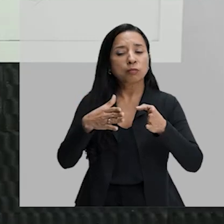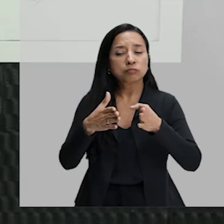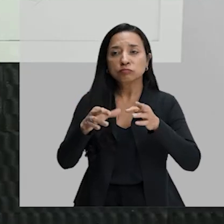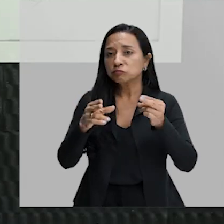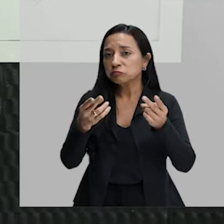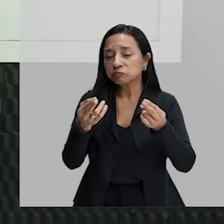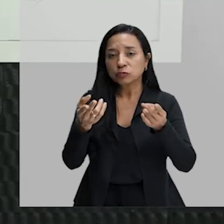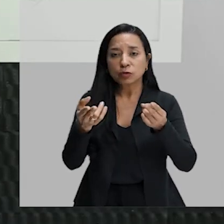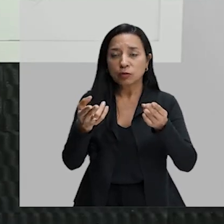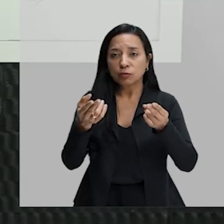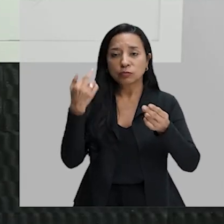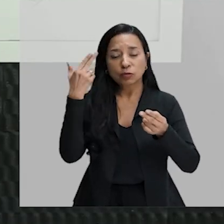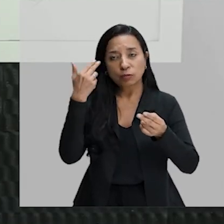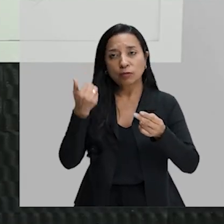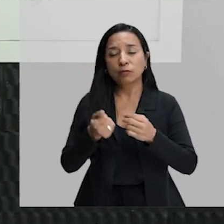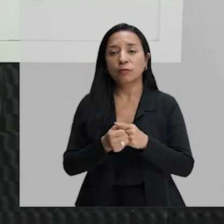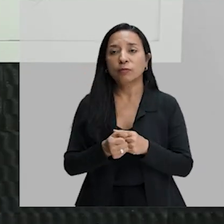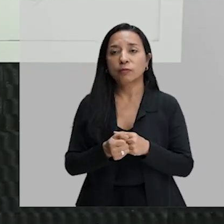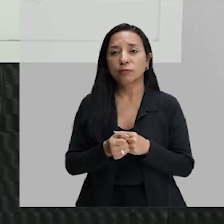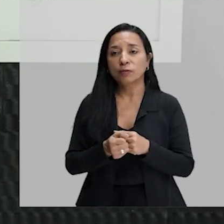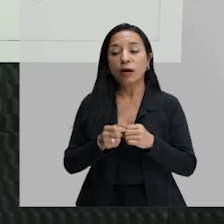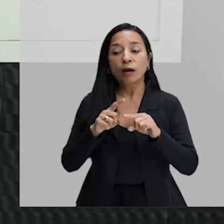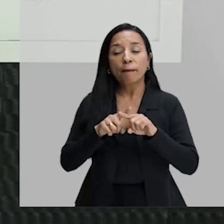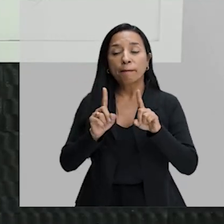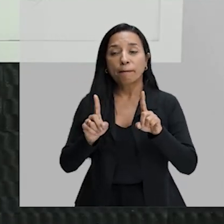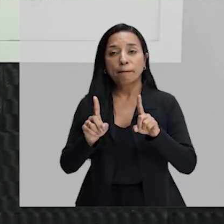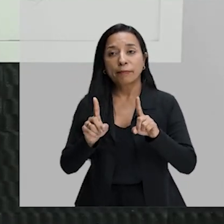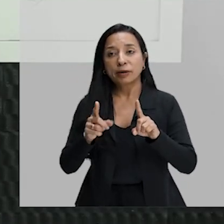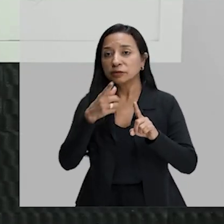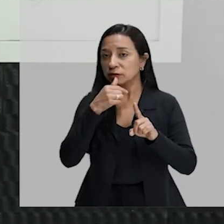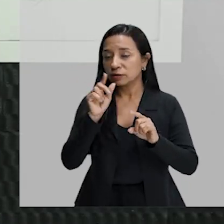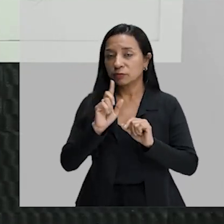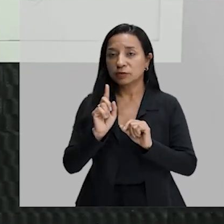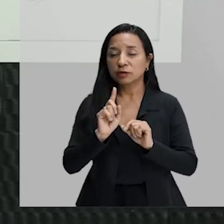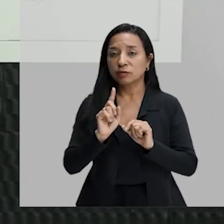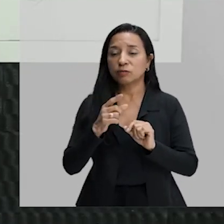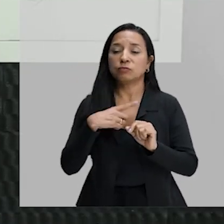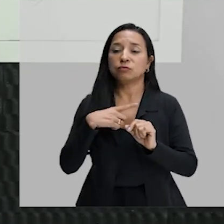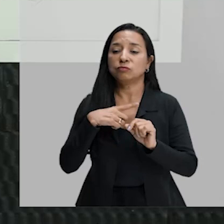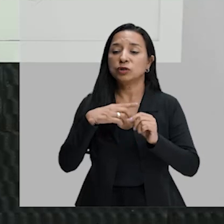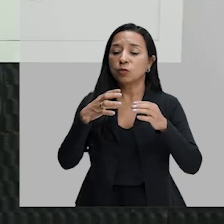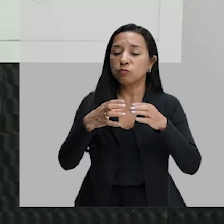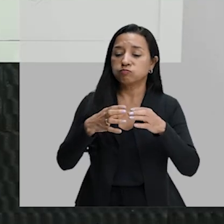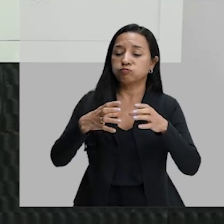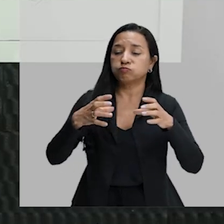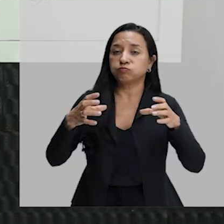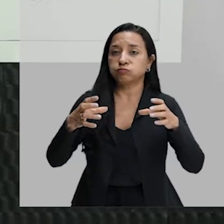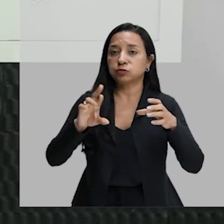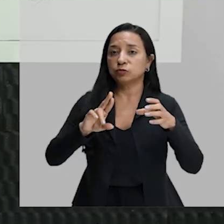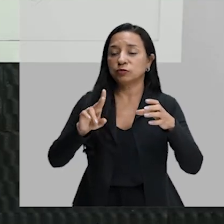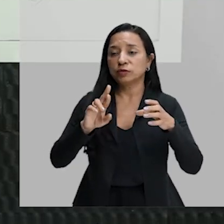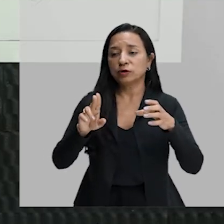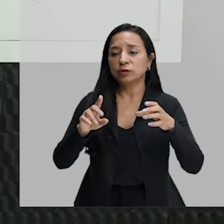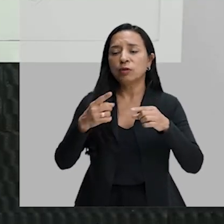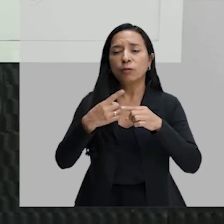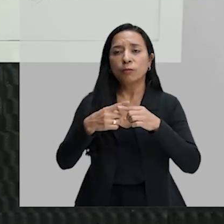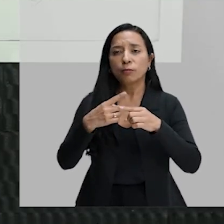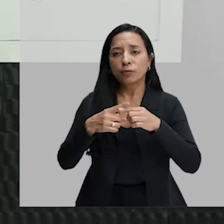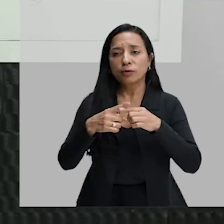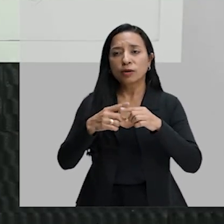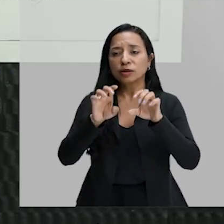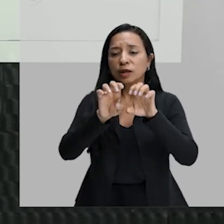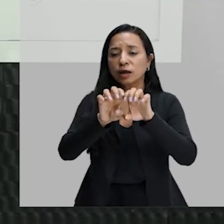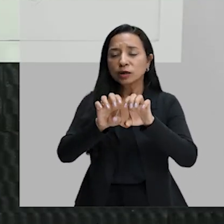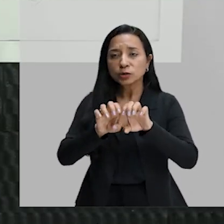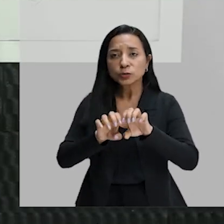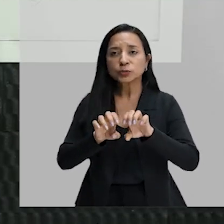água ela tem uma dilatação que é um pouquinho diferente. Isso por conta, né, da própria estrutura